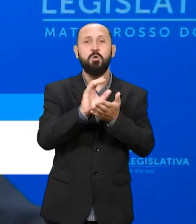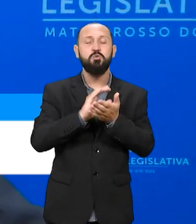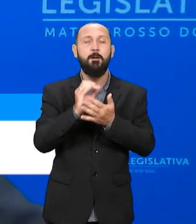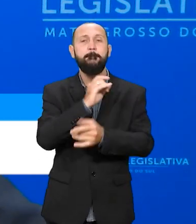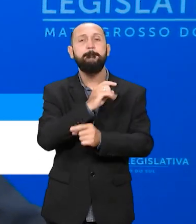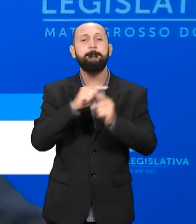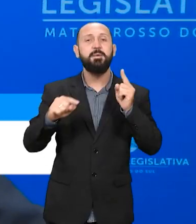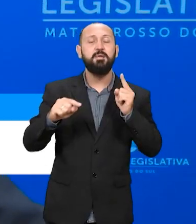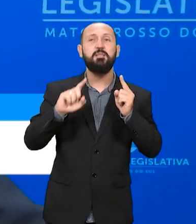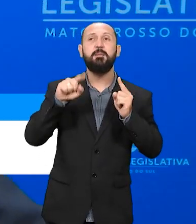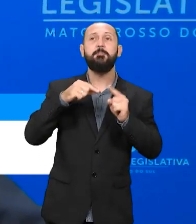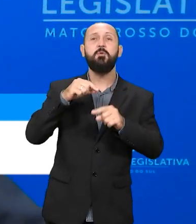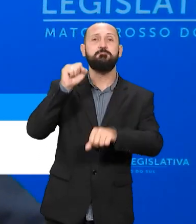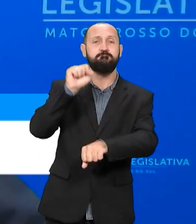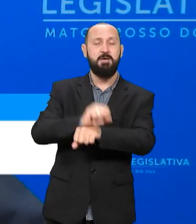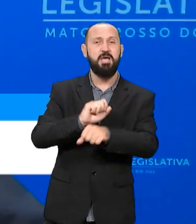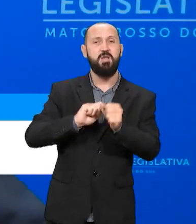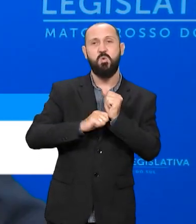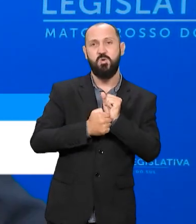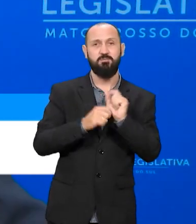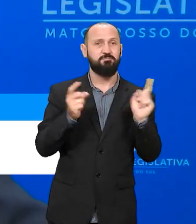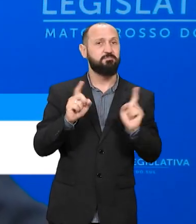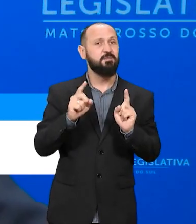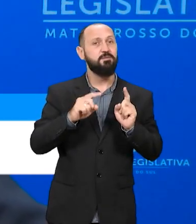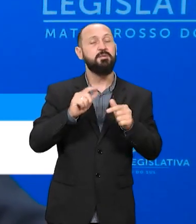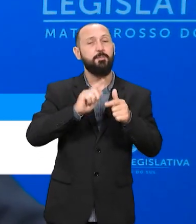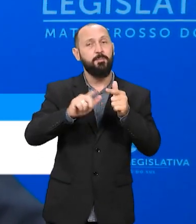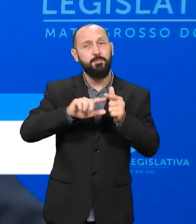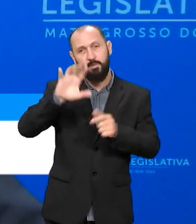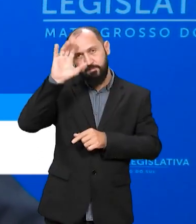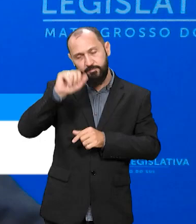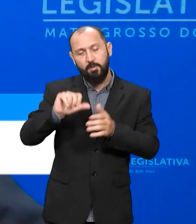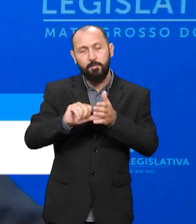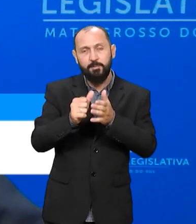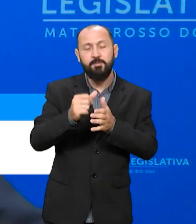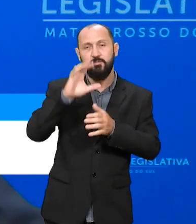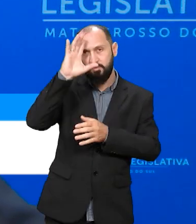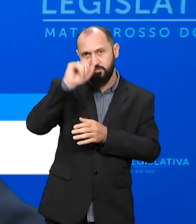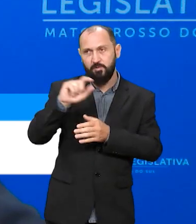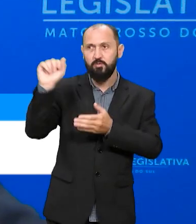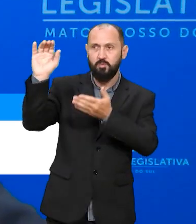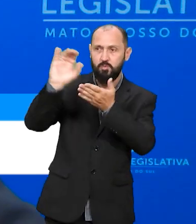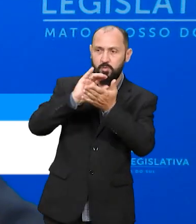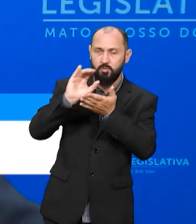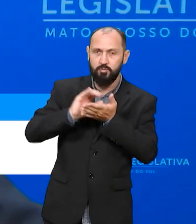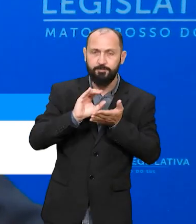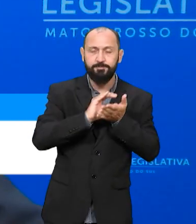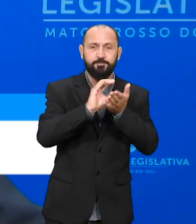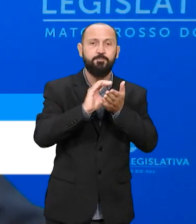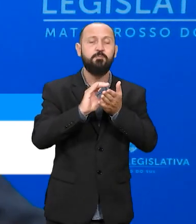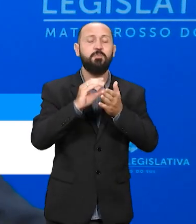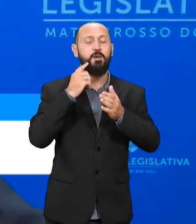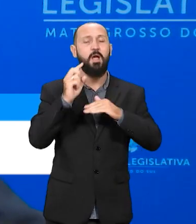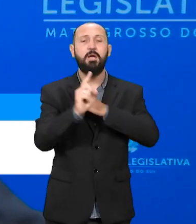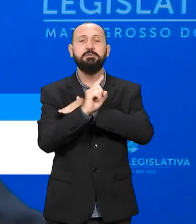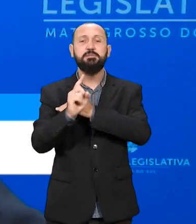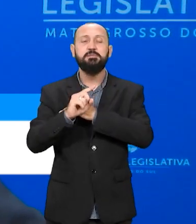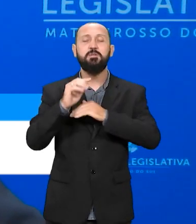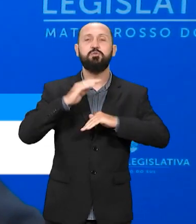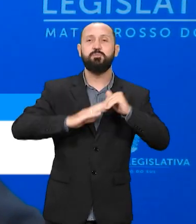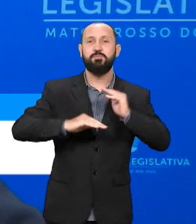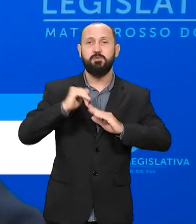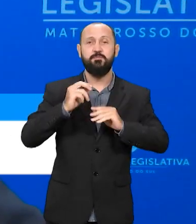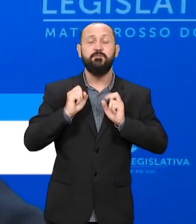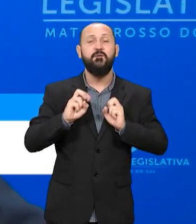um repasse provisório e depois suspende nós vamos resolver essa primeira questão o recurso sendo repassado